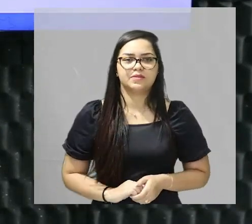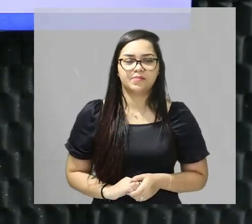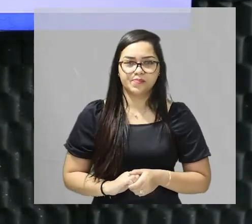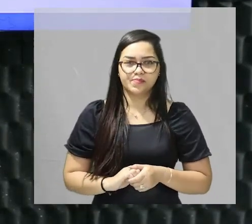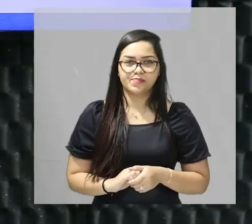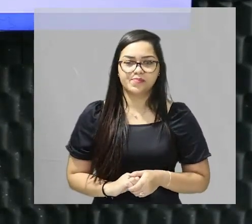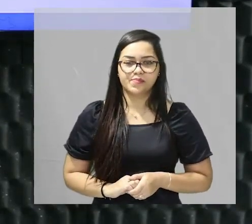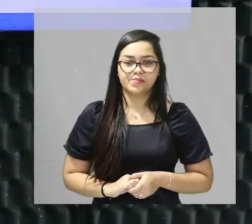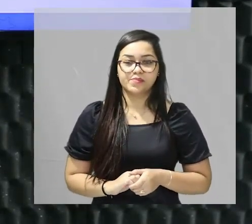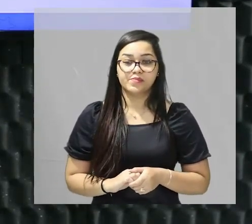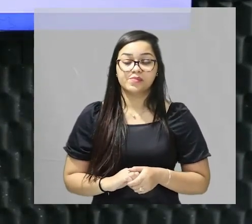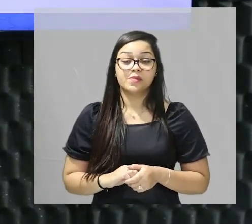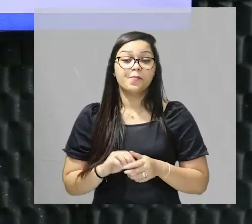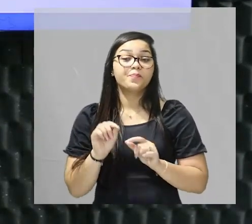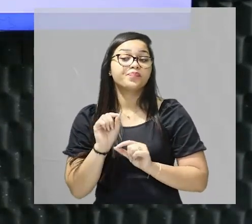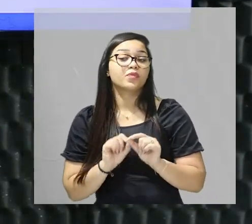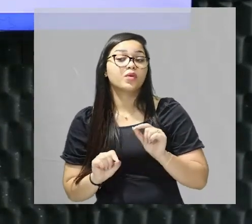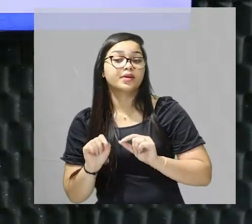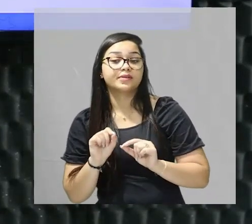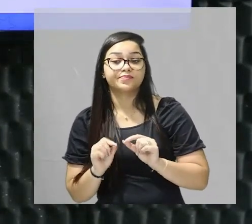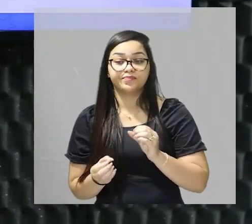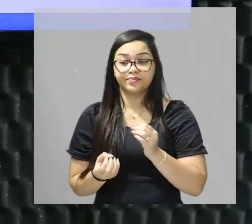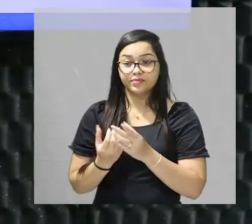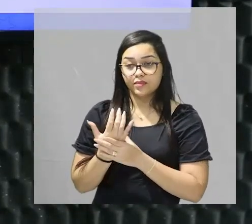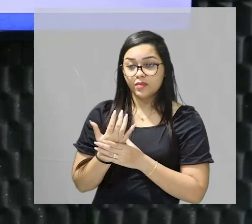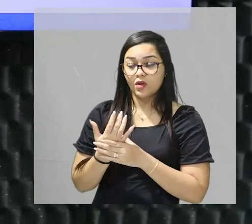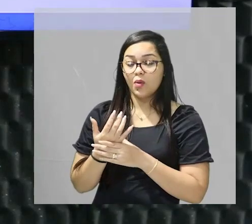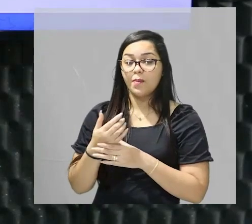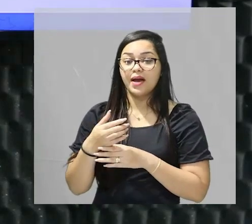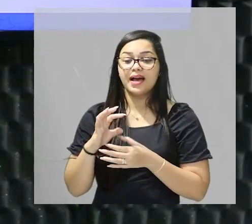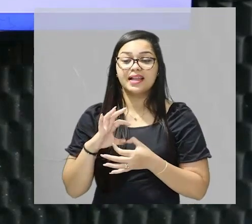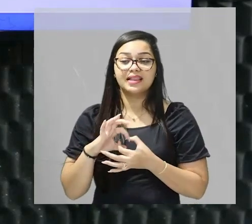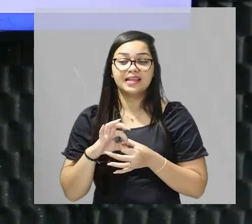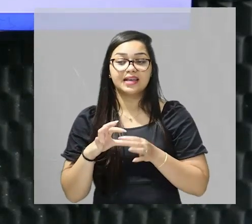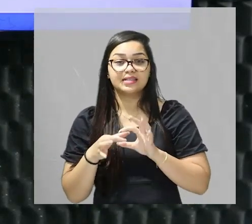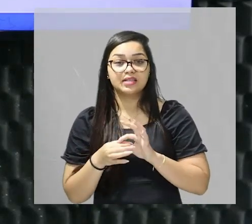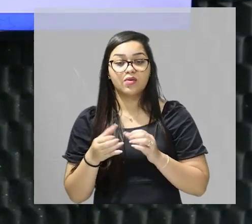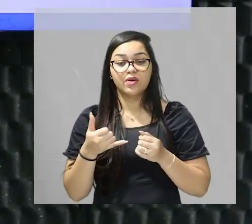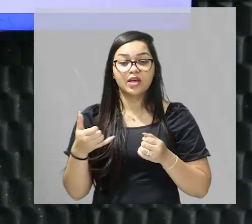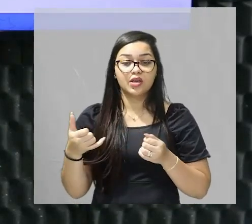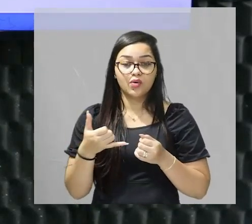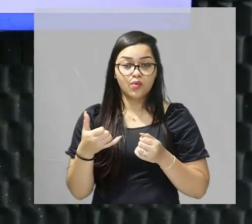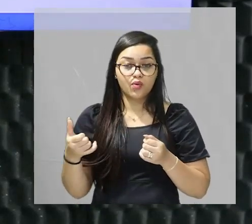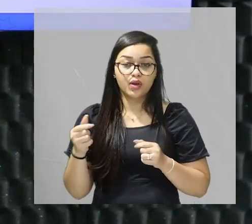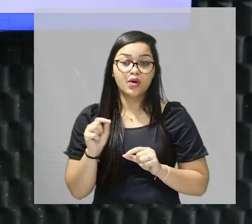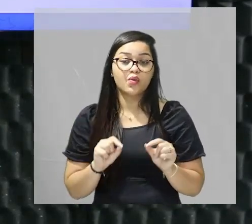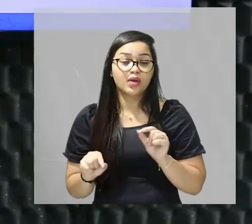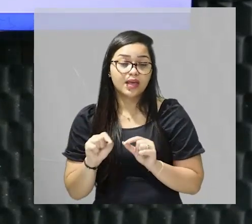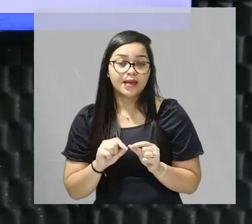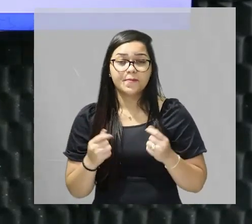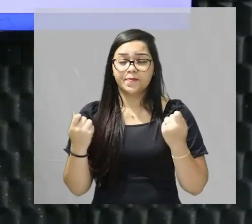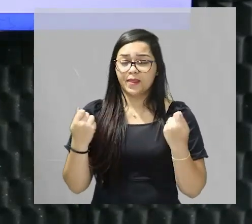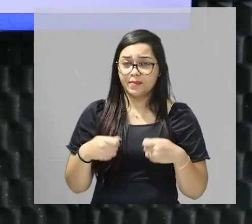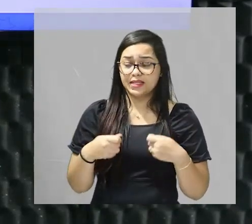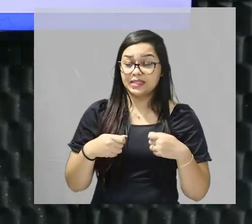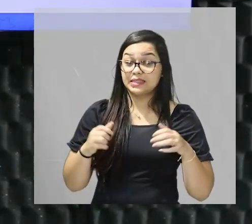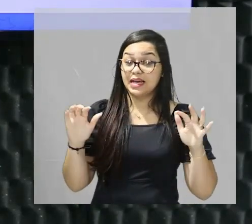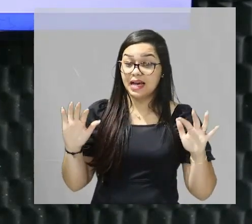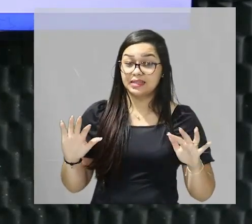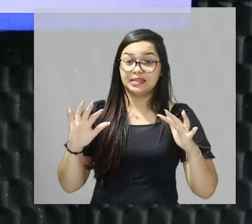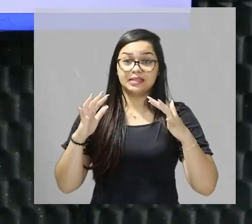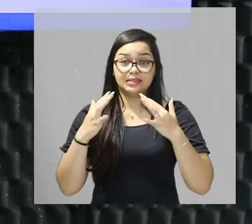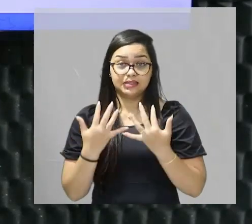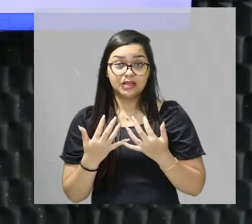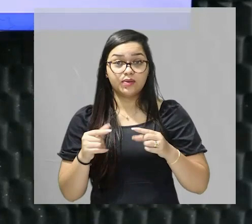Para a formação de uma ligação iônica, ligação iônica. Então esse termo aqui a gente precisa prestar atenção